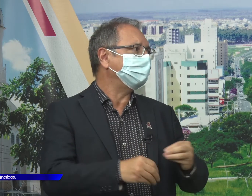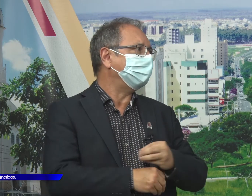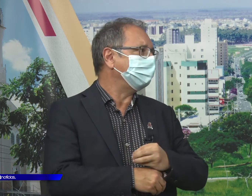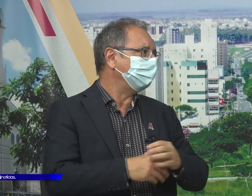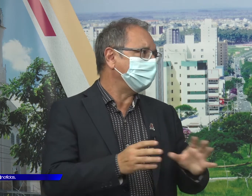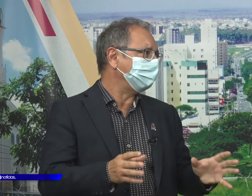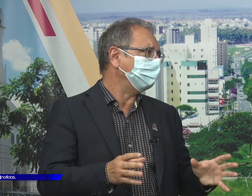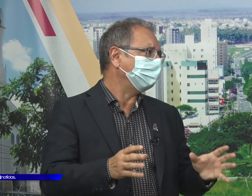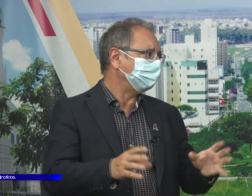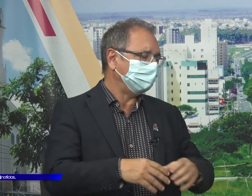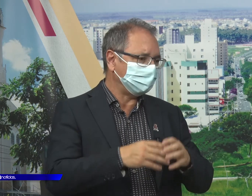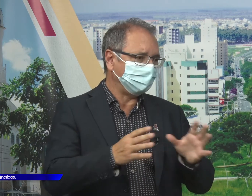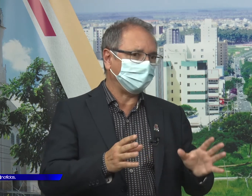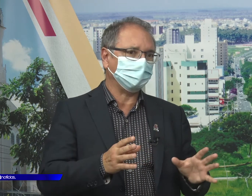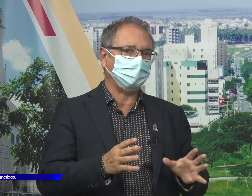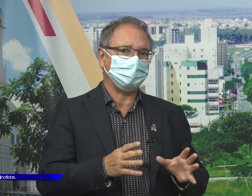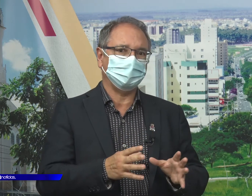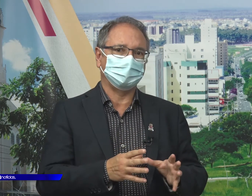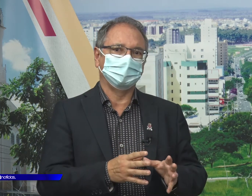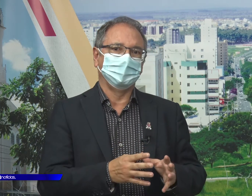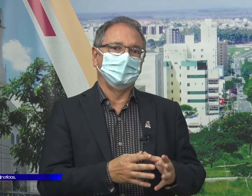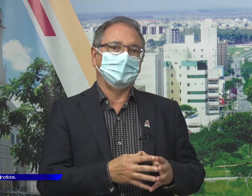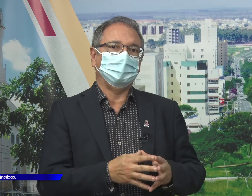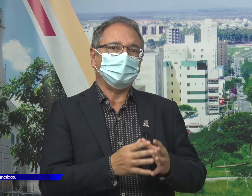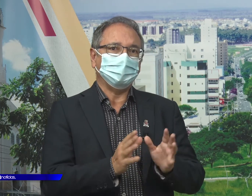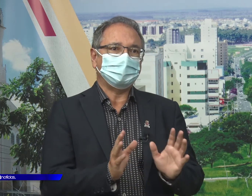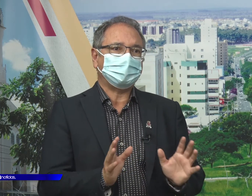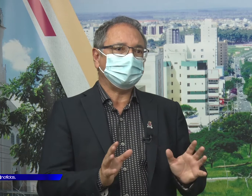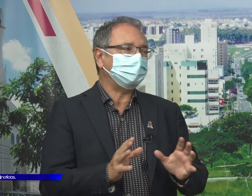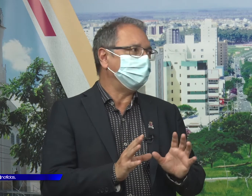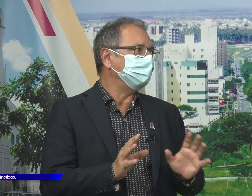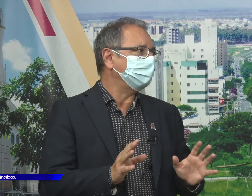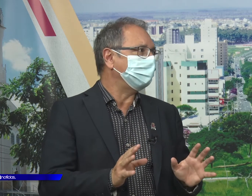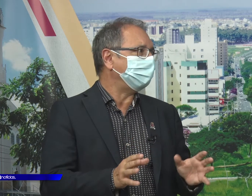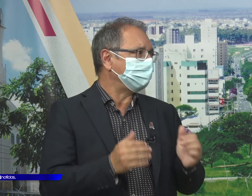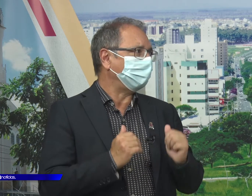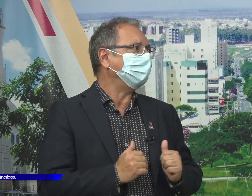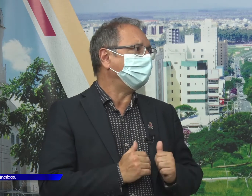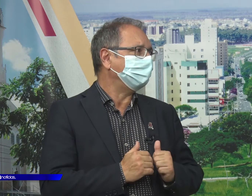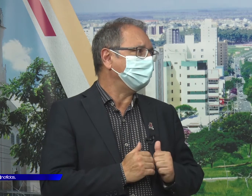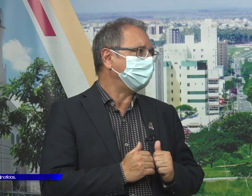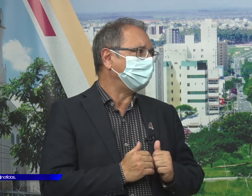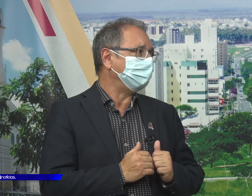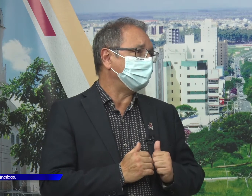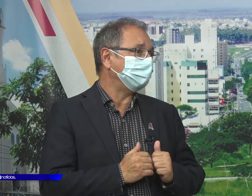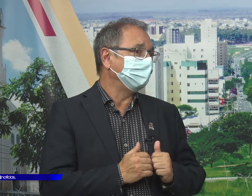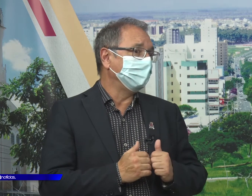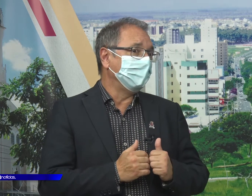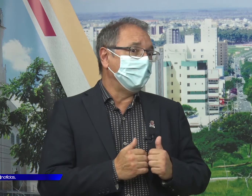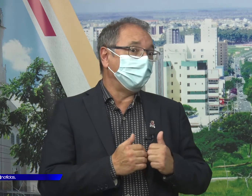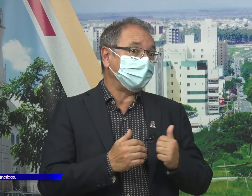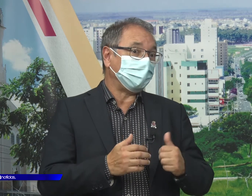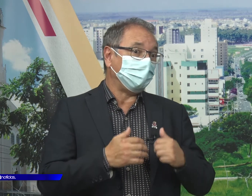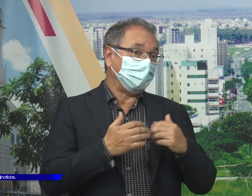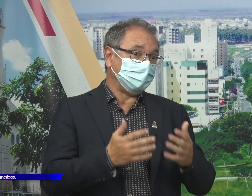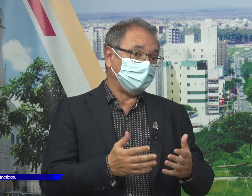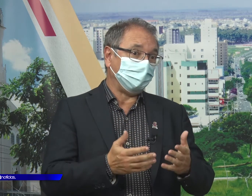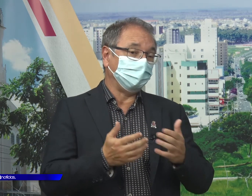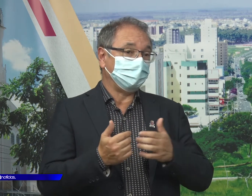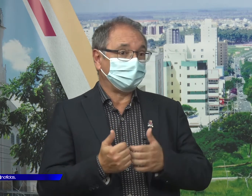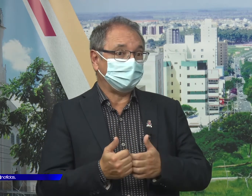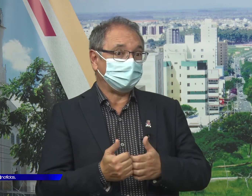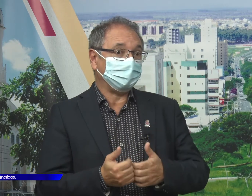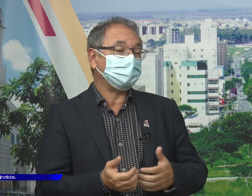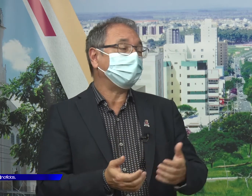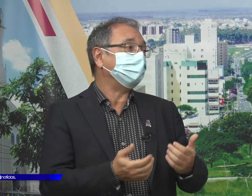dialoga com universidades do Brasil todo inclusive fora do país então está inserido no Sistema Nacional importante para o mesmo mas a